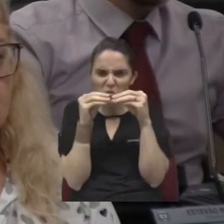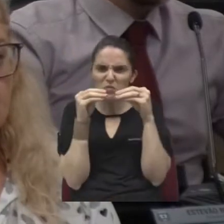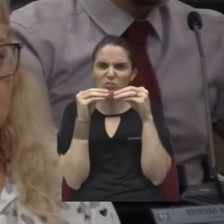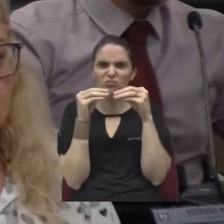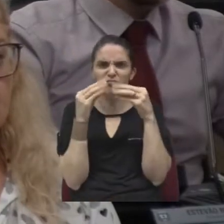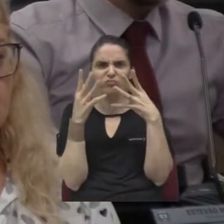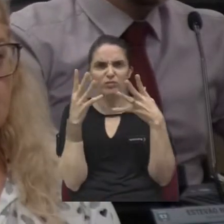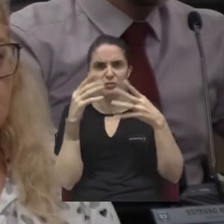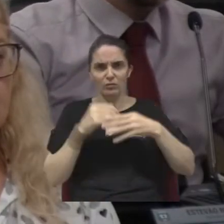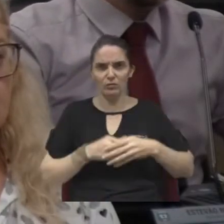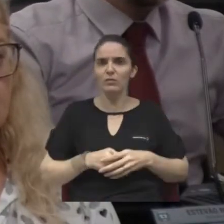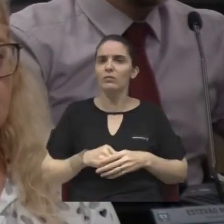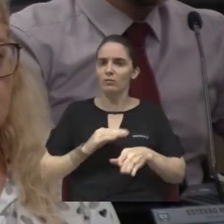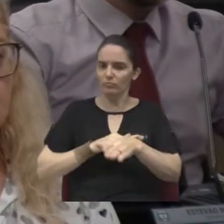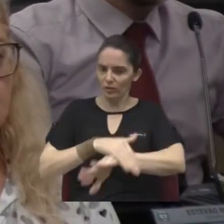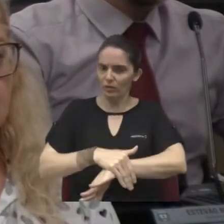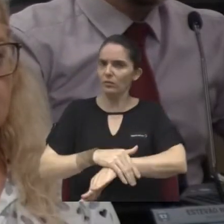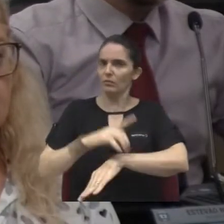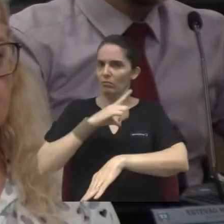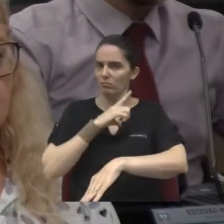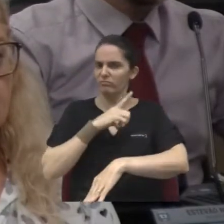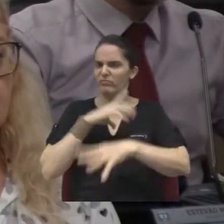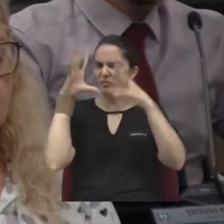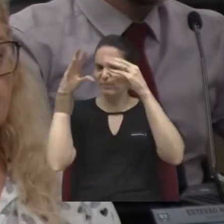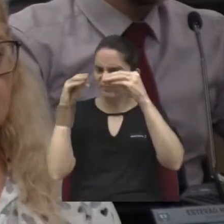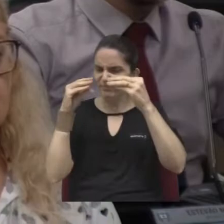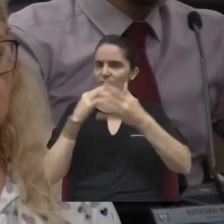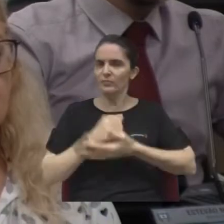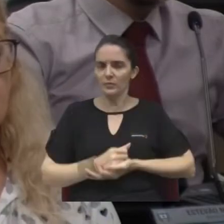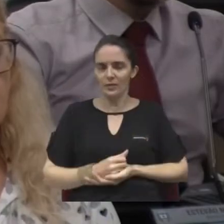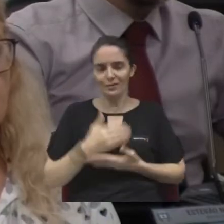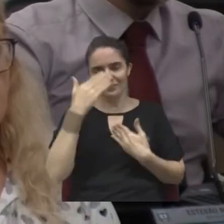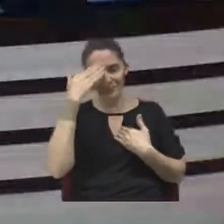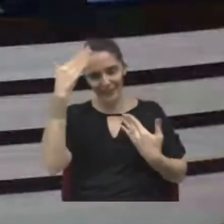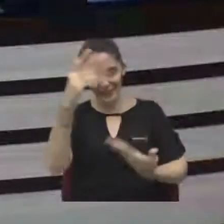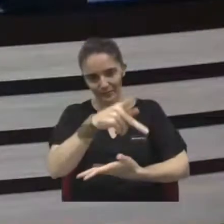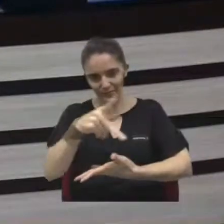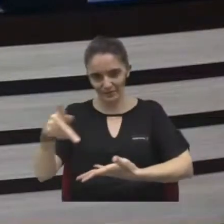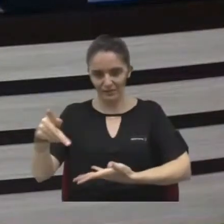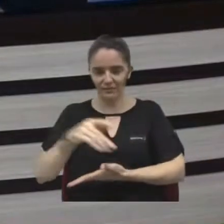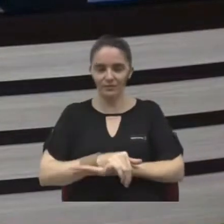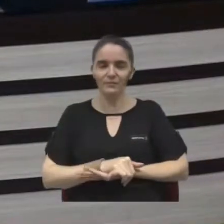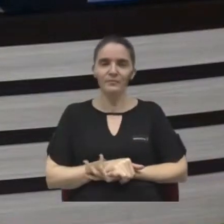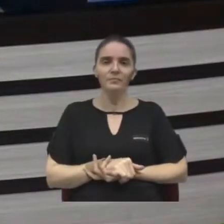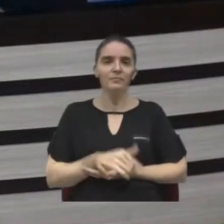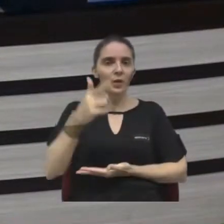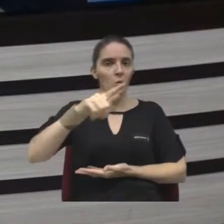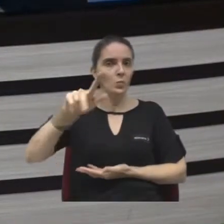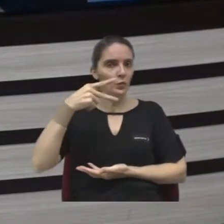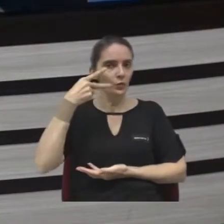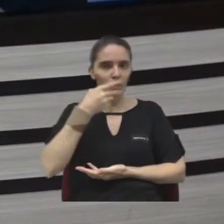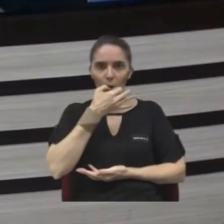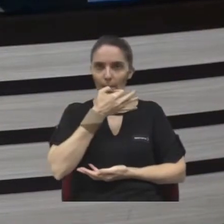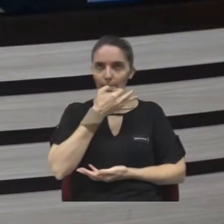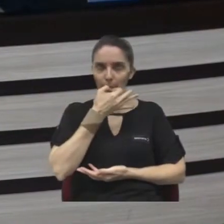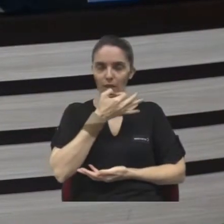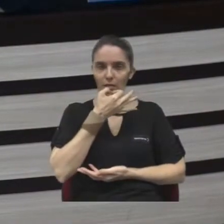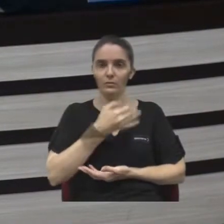a noite naquele pedaço de estrada. Muito obrigado, senhor presidente. Mais algum vereador deseja discutir o